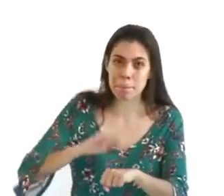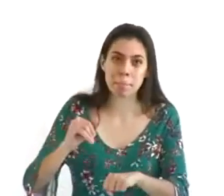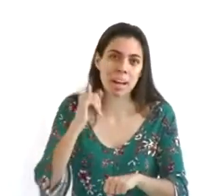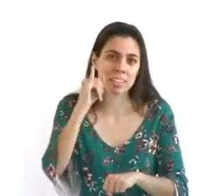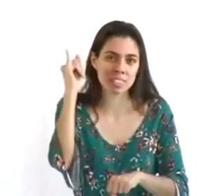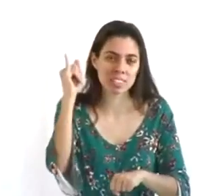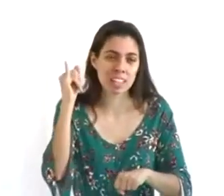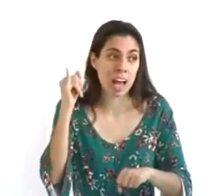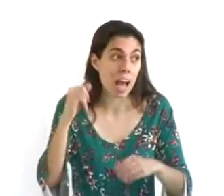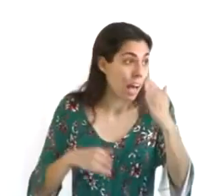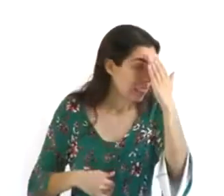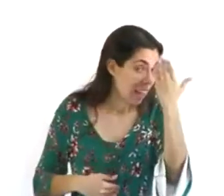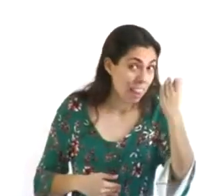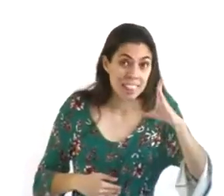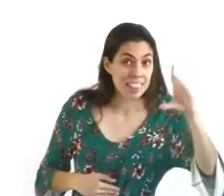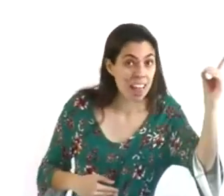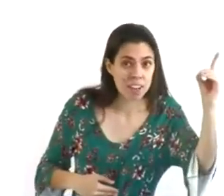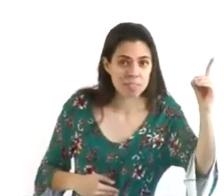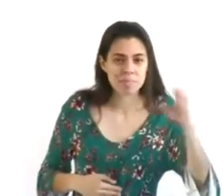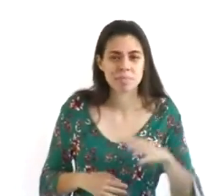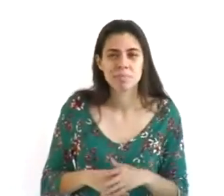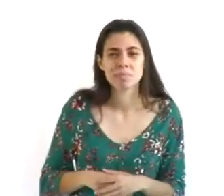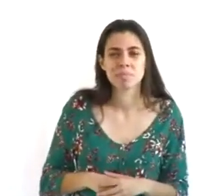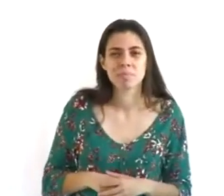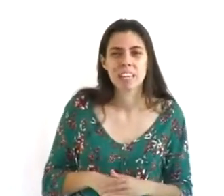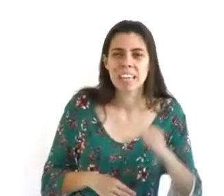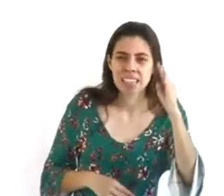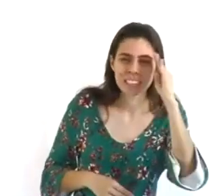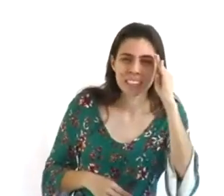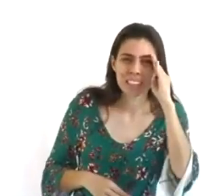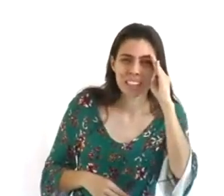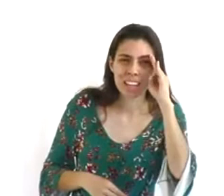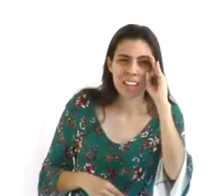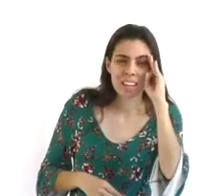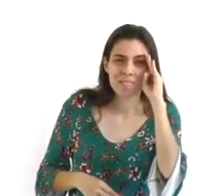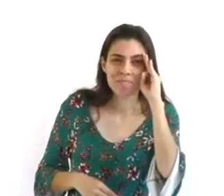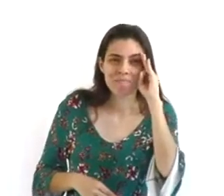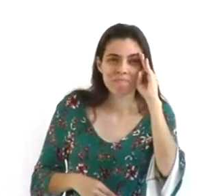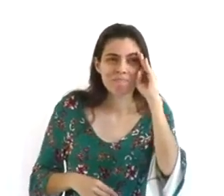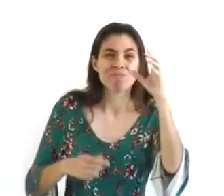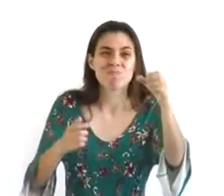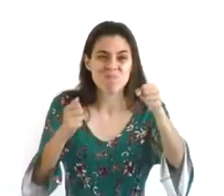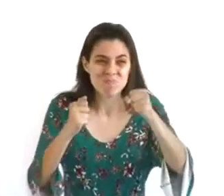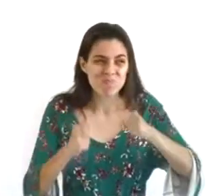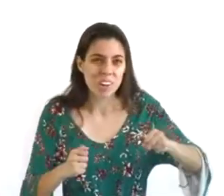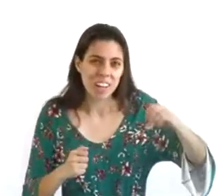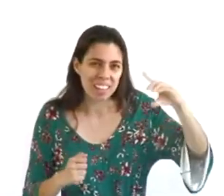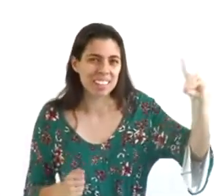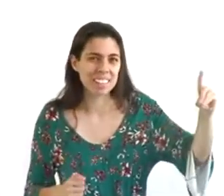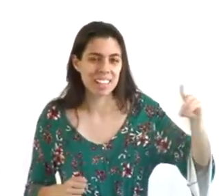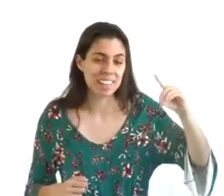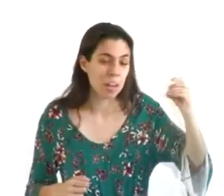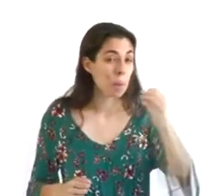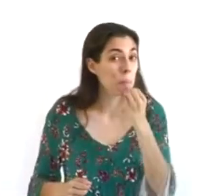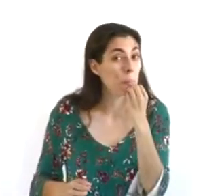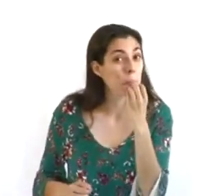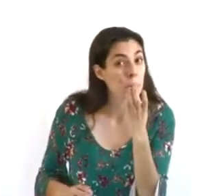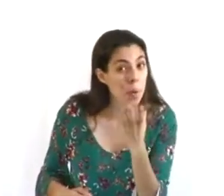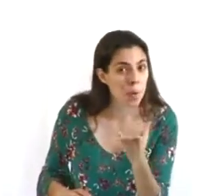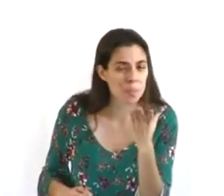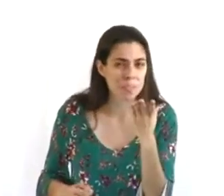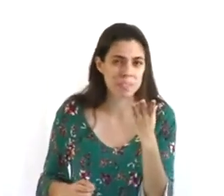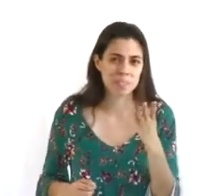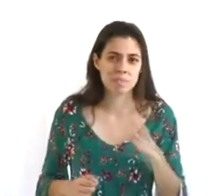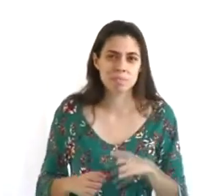por Ele, reconhecendo quem é Ele na sua vida e na sua história. Ele é bom, Ele é o Deus dos